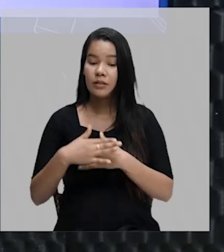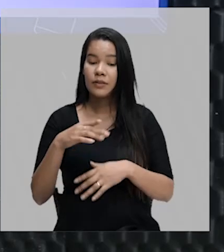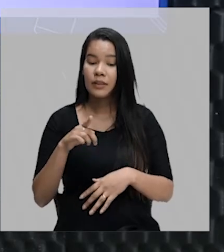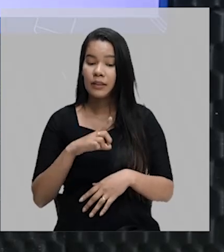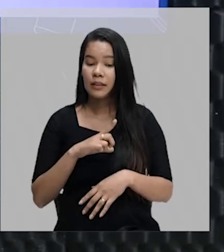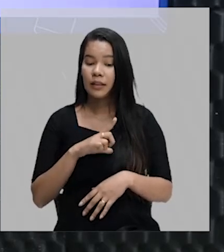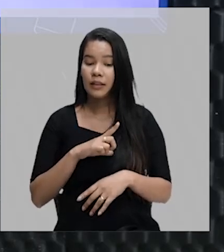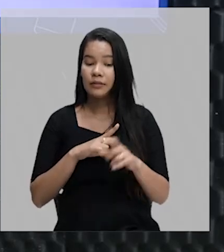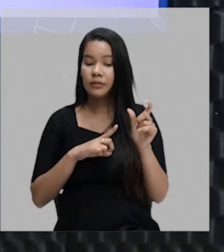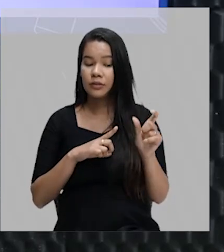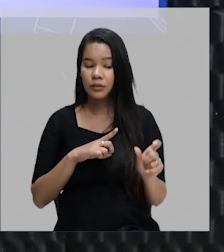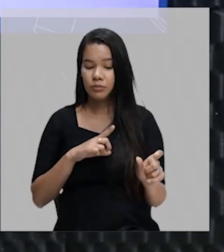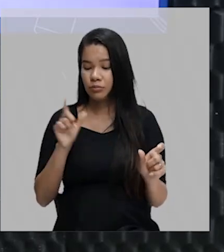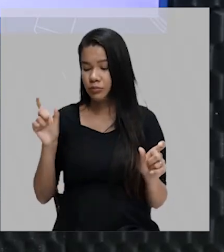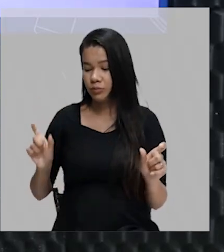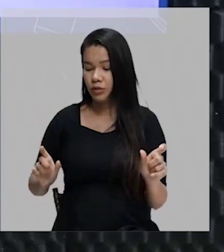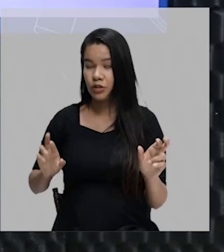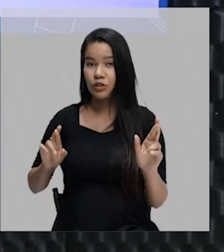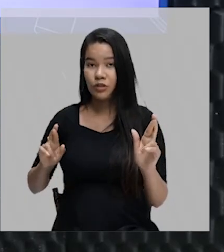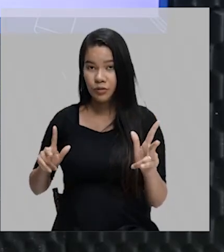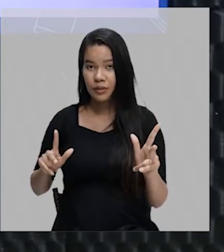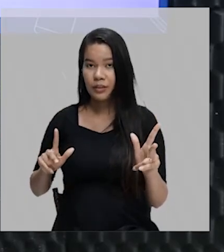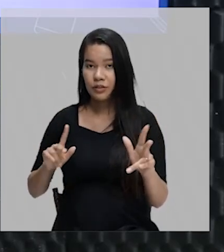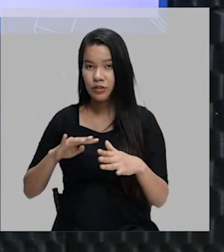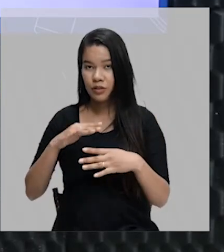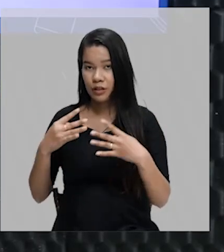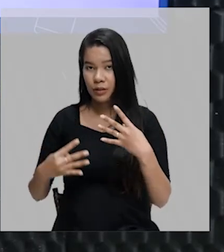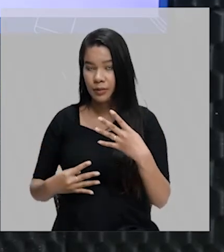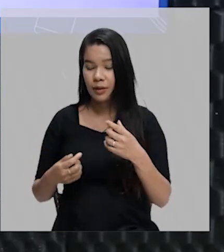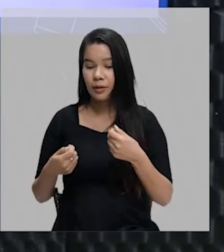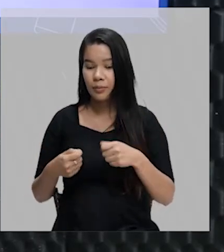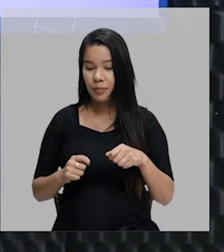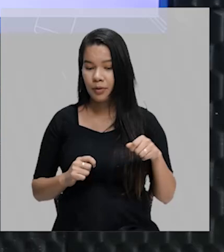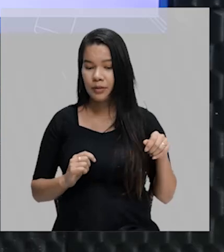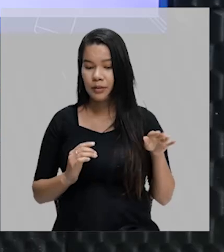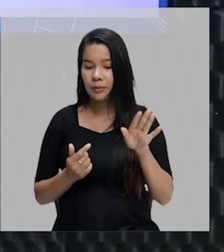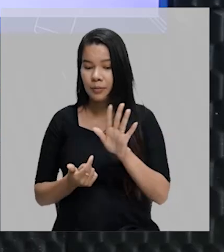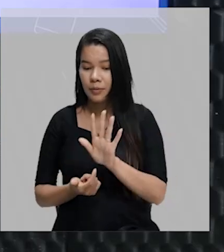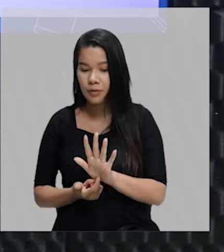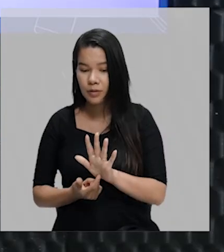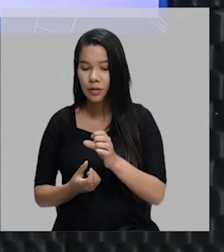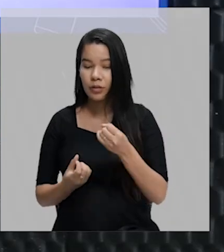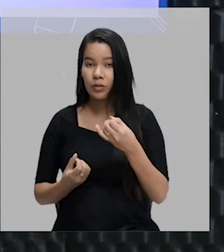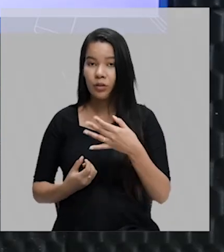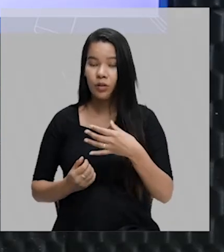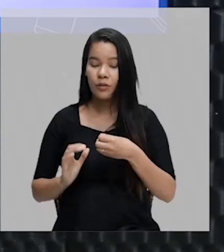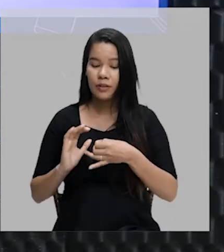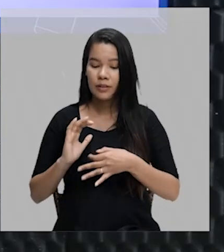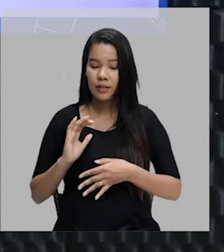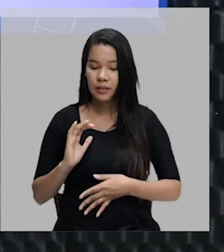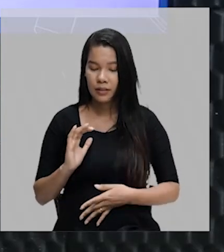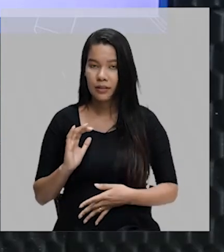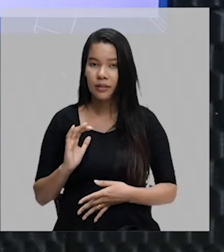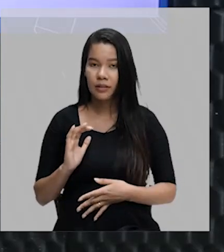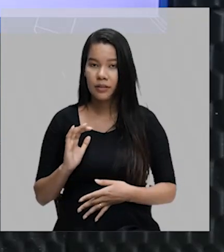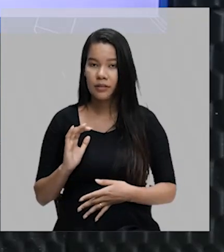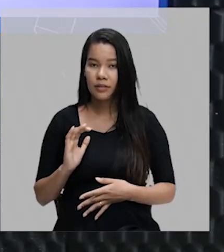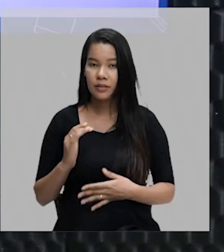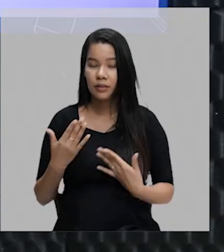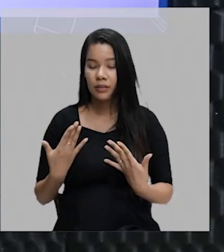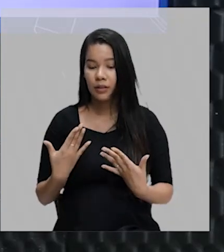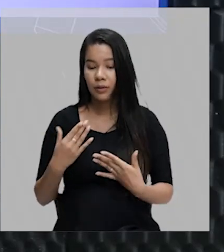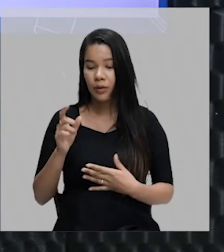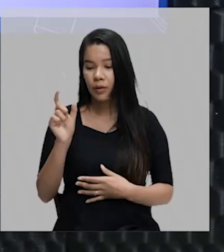diferentes geneticamente e eles possam trazer novas características que são boas, o